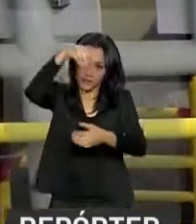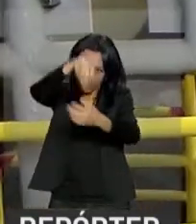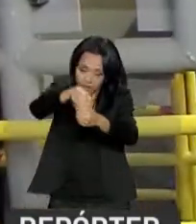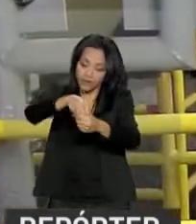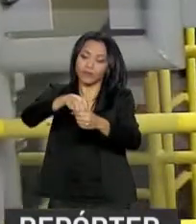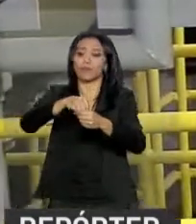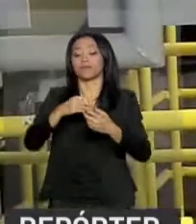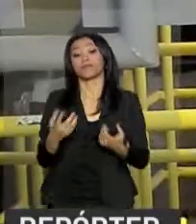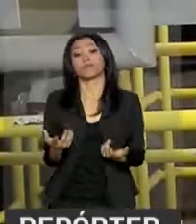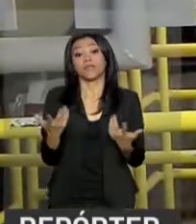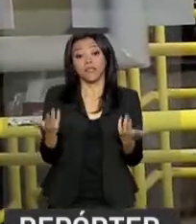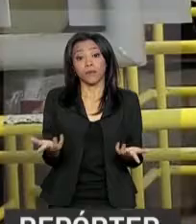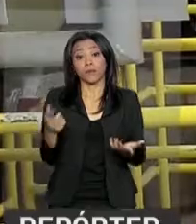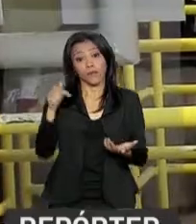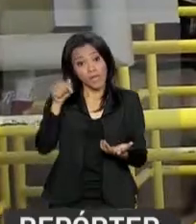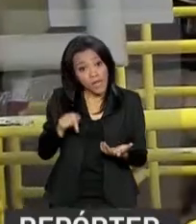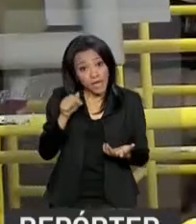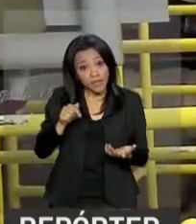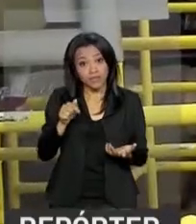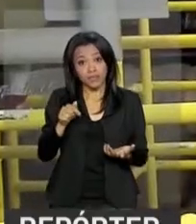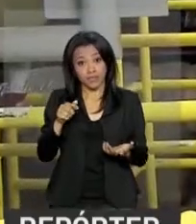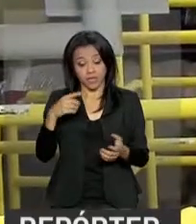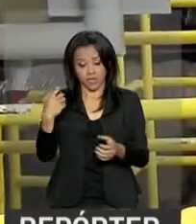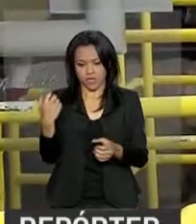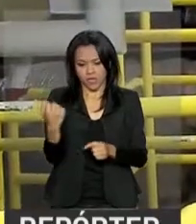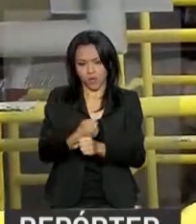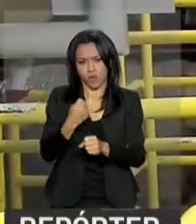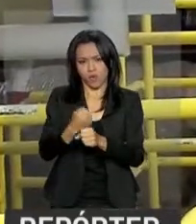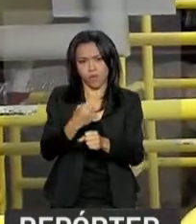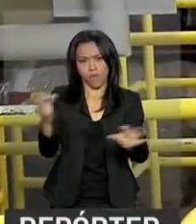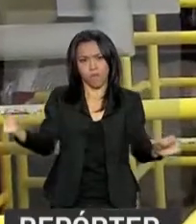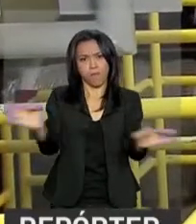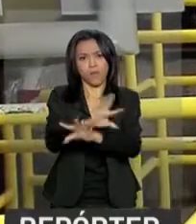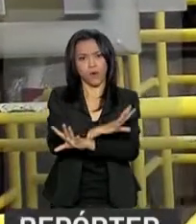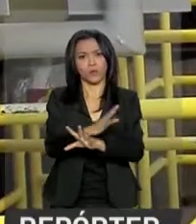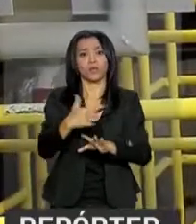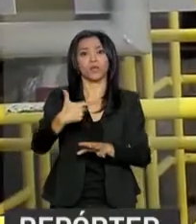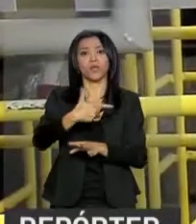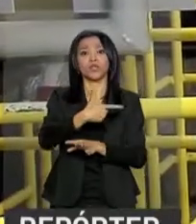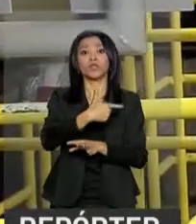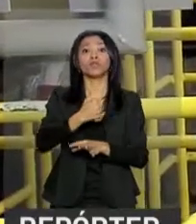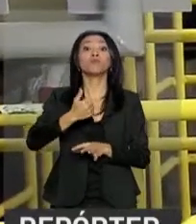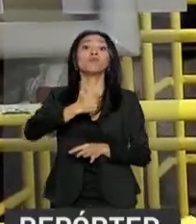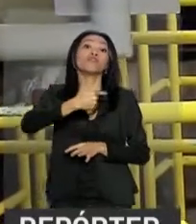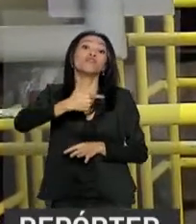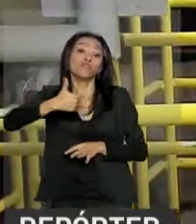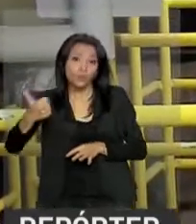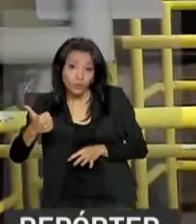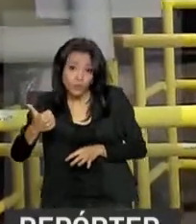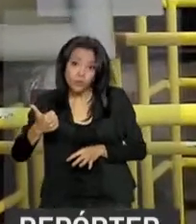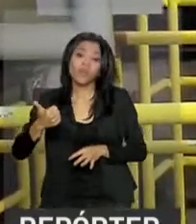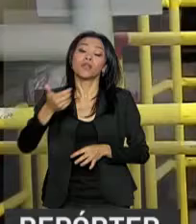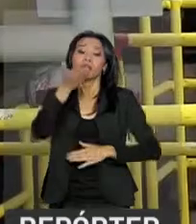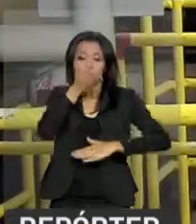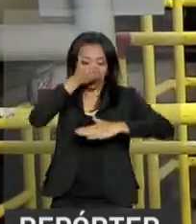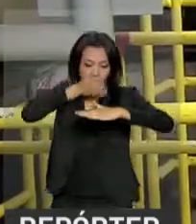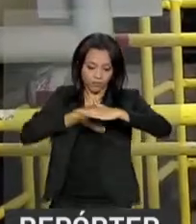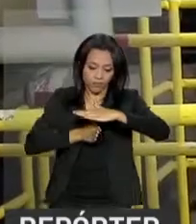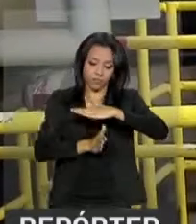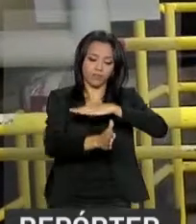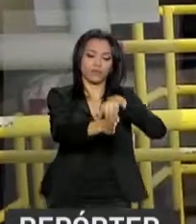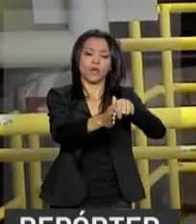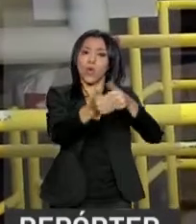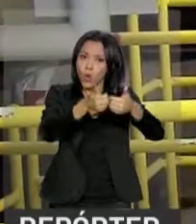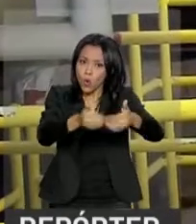integrados a previsão é que esse protótipo fique pronto em 2021 e que o submarino nuclear comece a ser